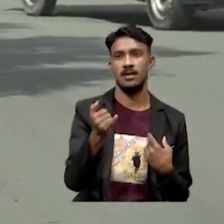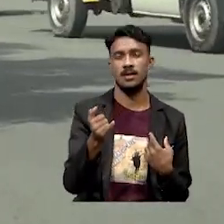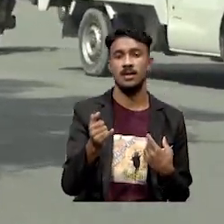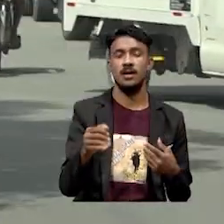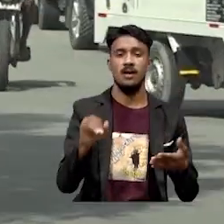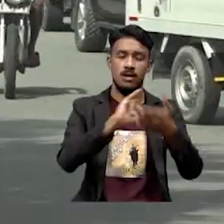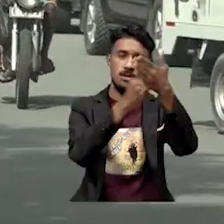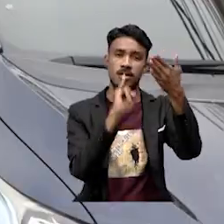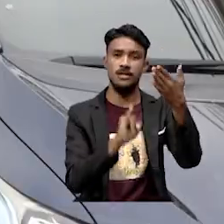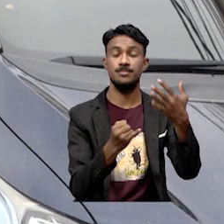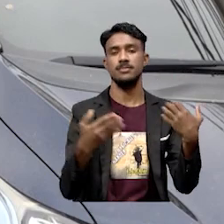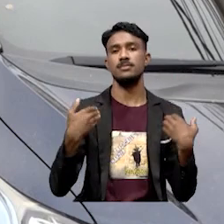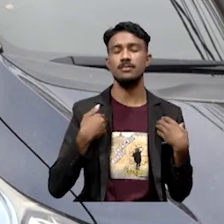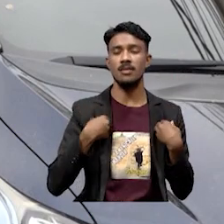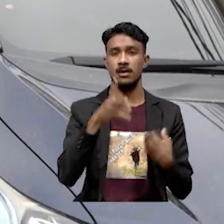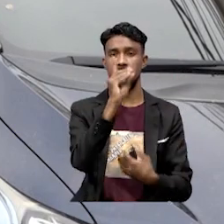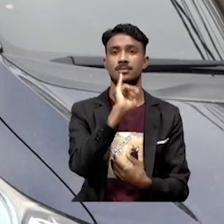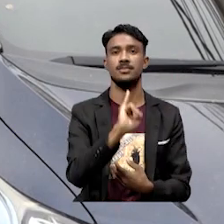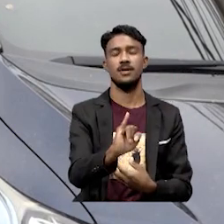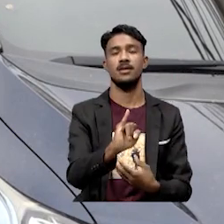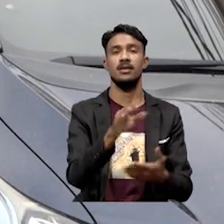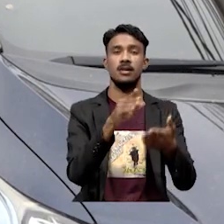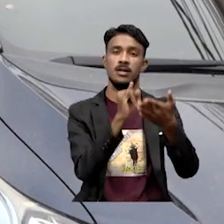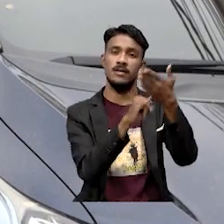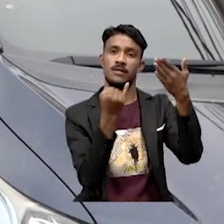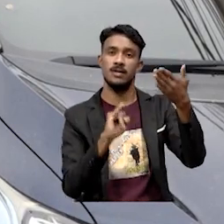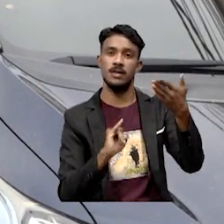nebe mak loka ya kapital dili sinai sida nene